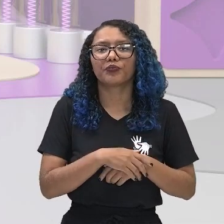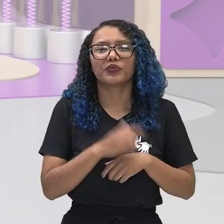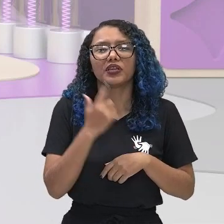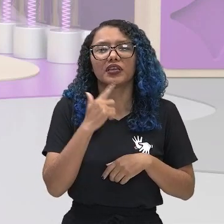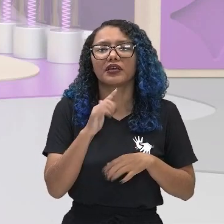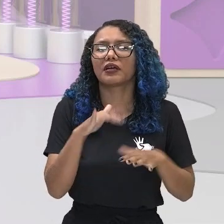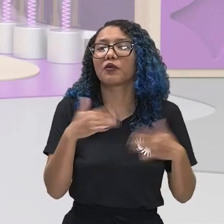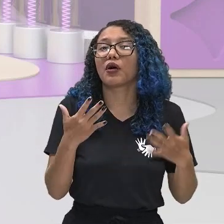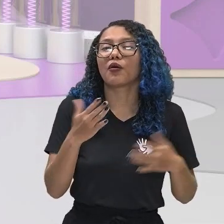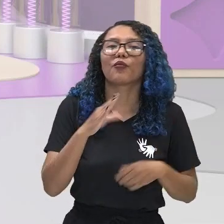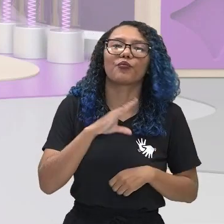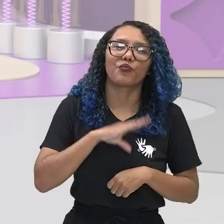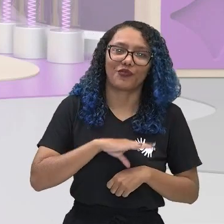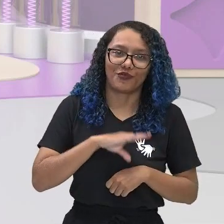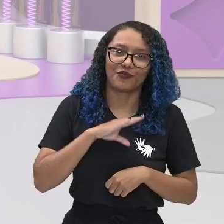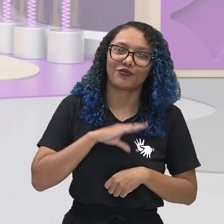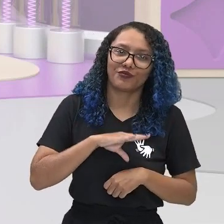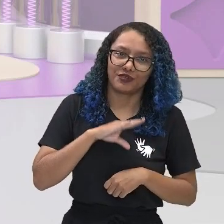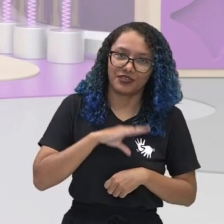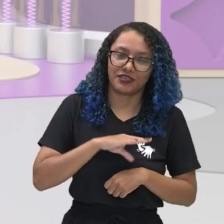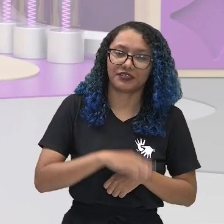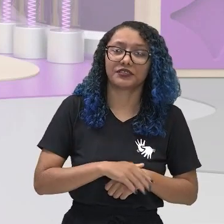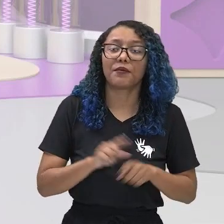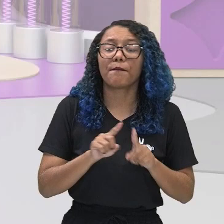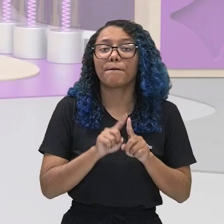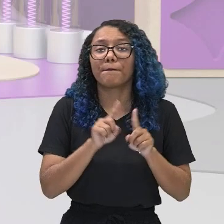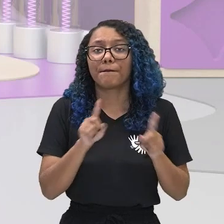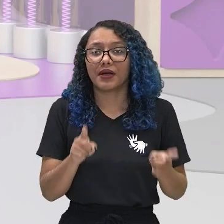O português. Para nós